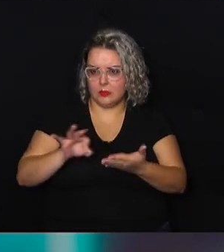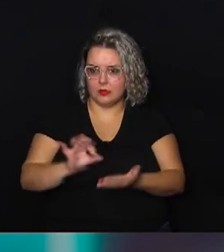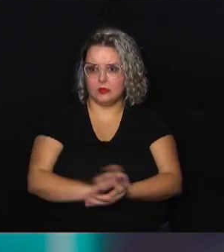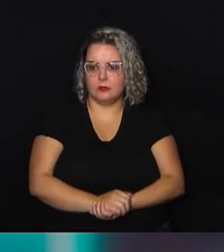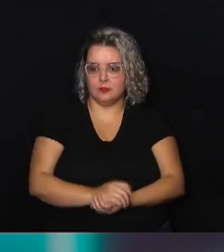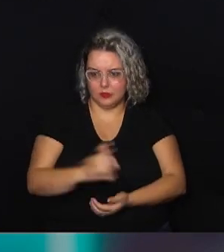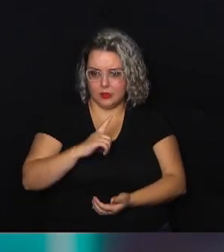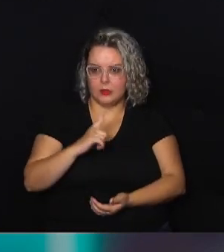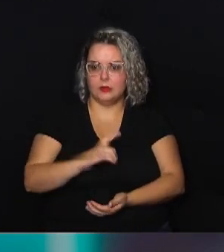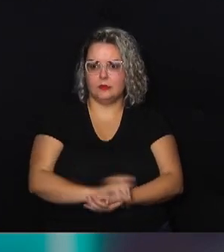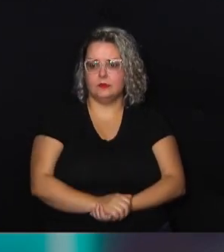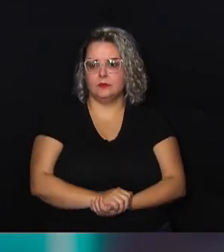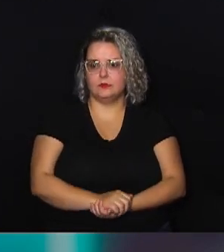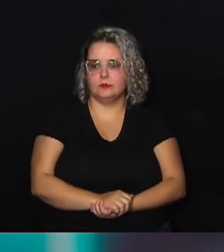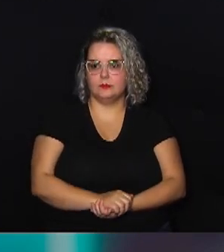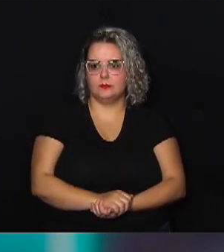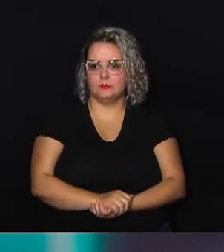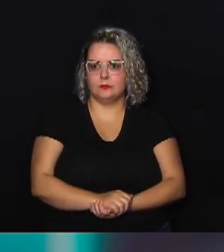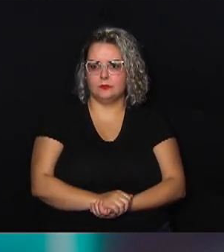Tem?